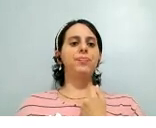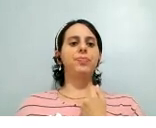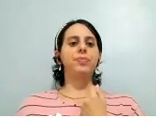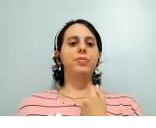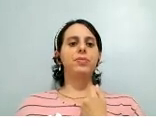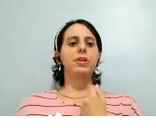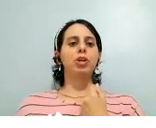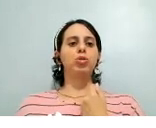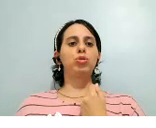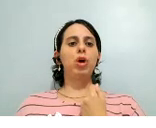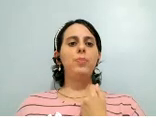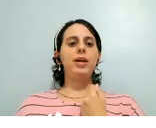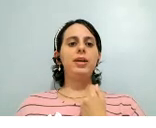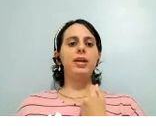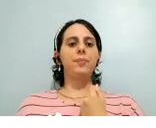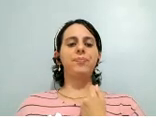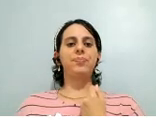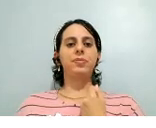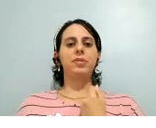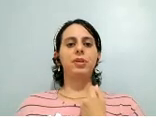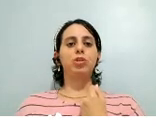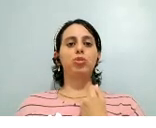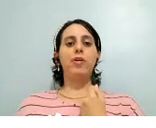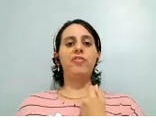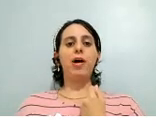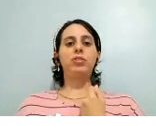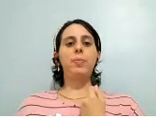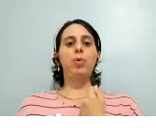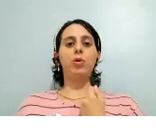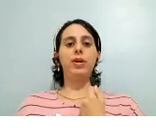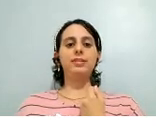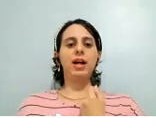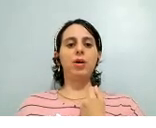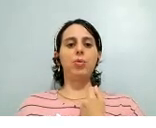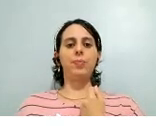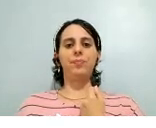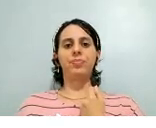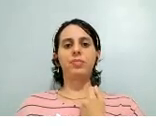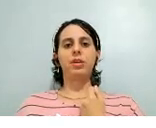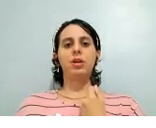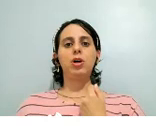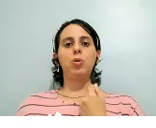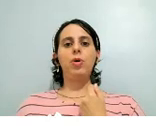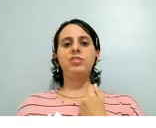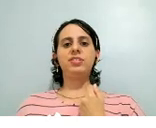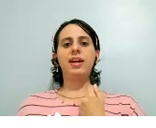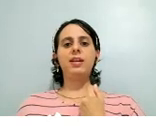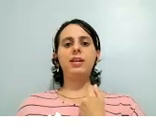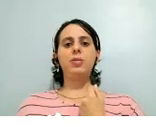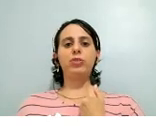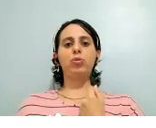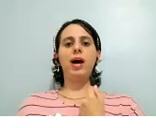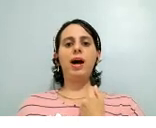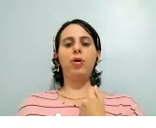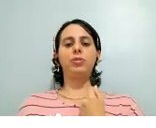pronto. Sobe aí. Só falta pôr o casaco. Pode